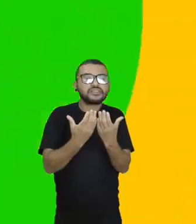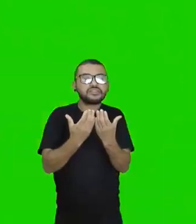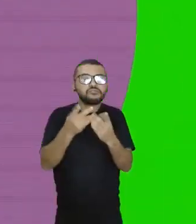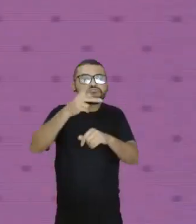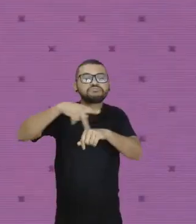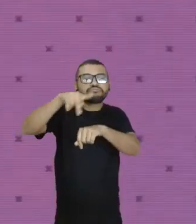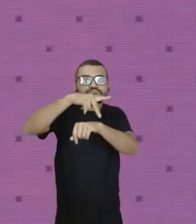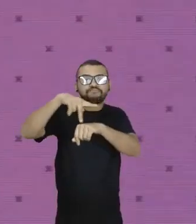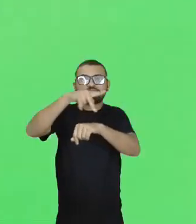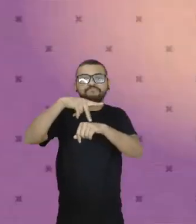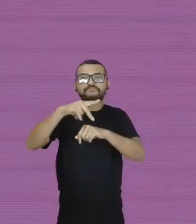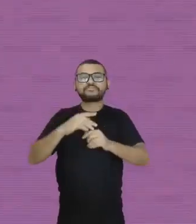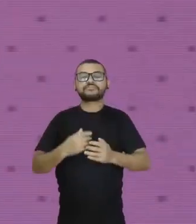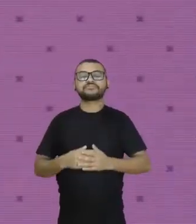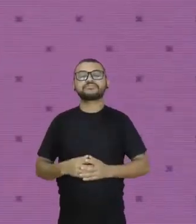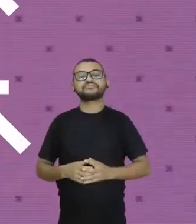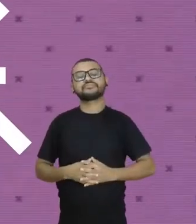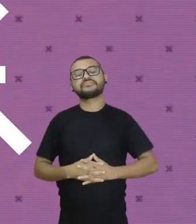país?